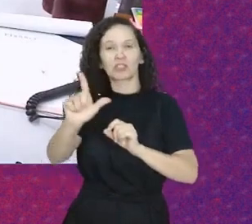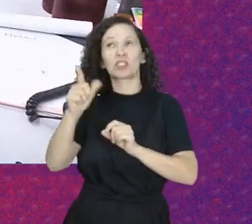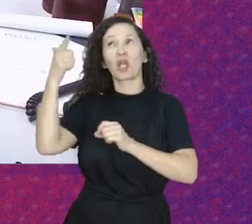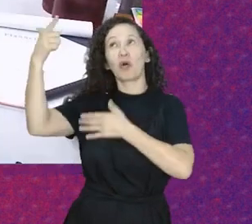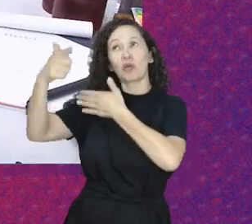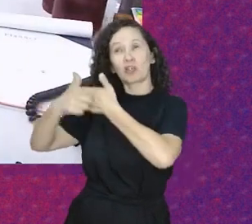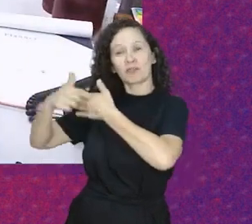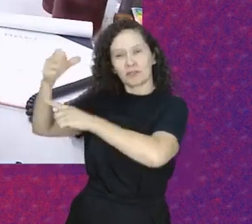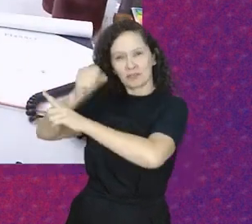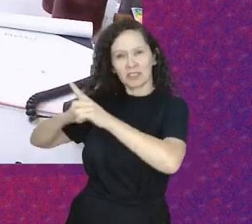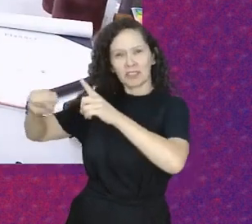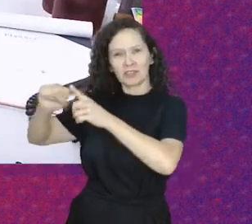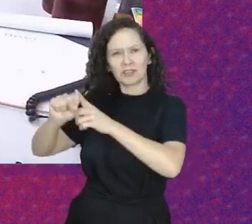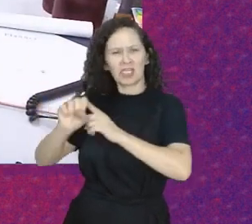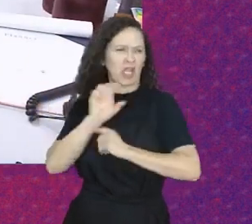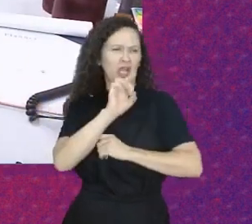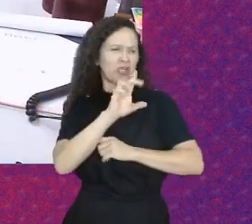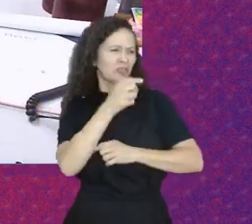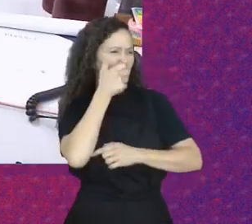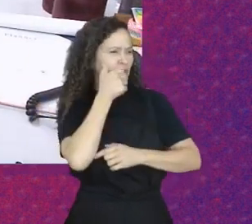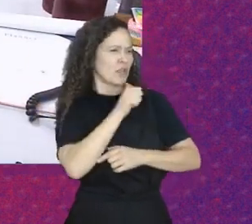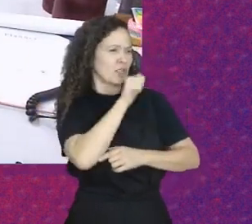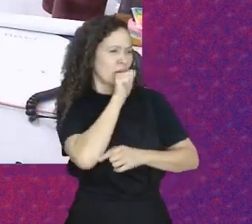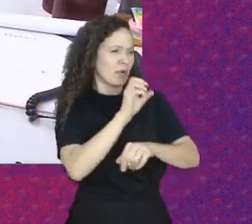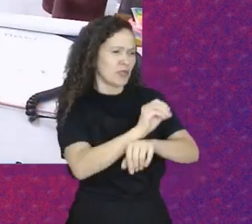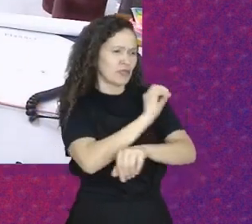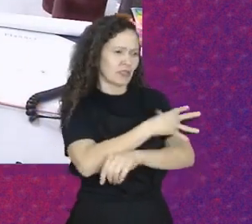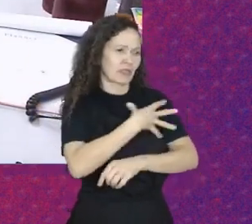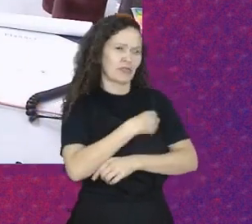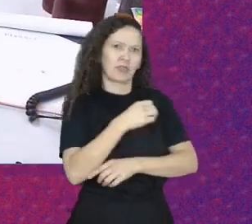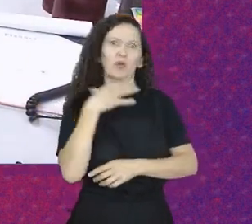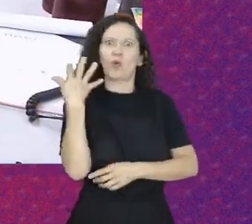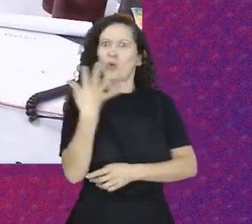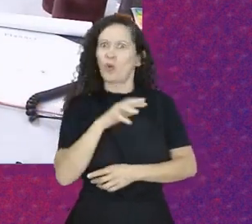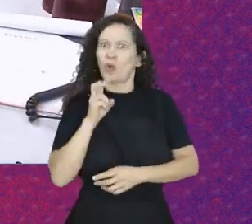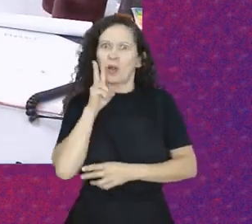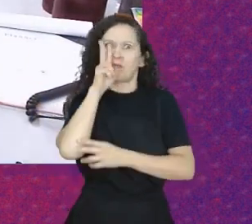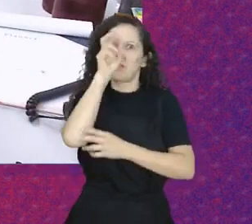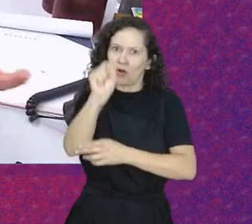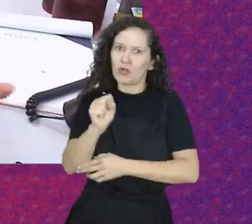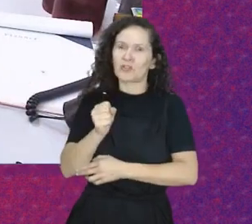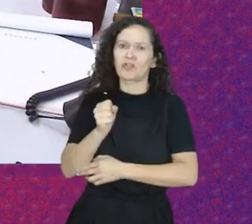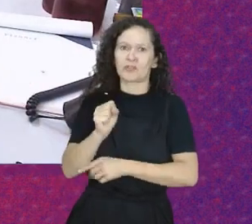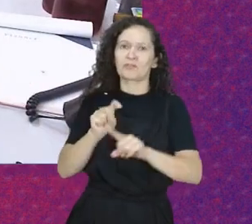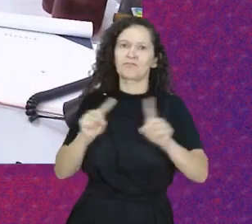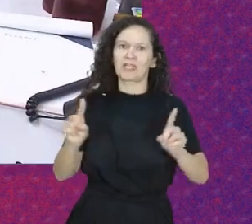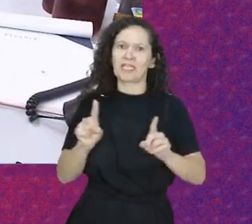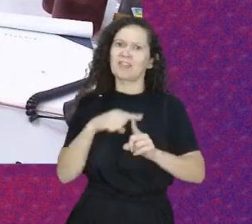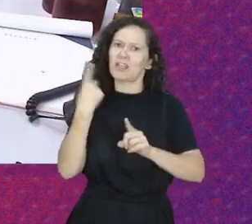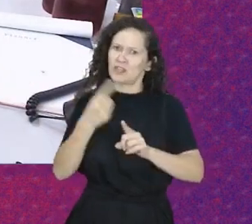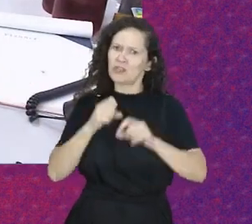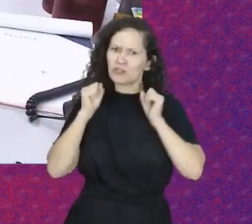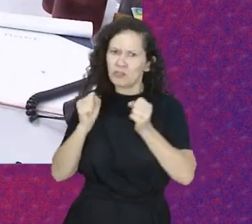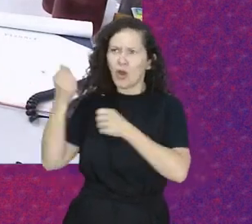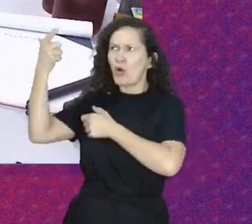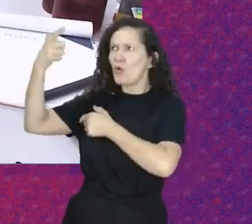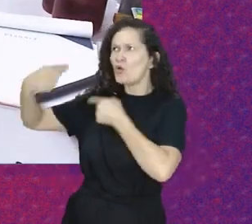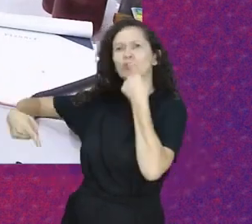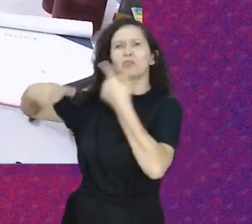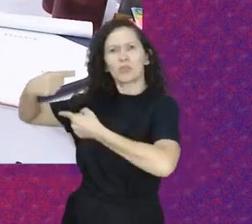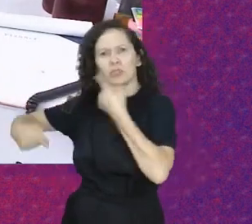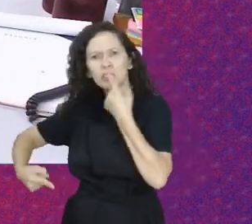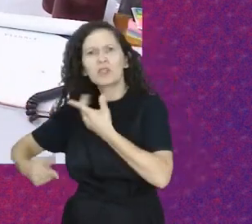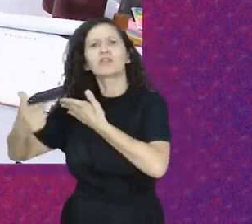papéis sociais que não apenas os da maternidade, que já é muito, que é forte, né, e não nos eximimos, né,